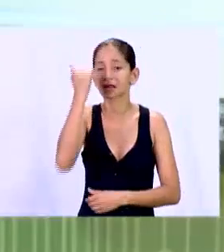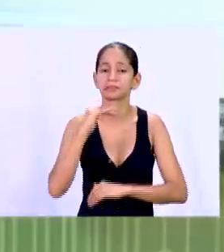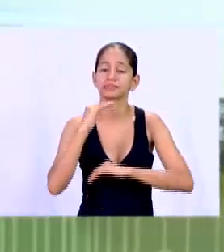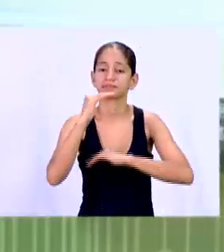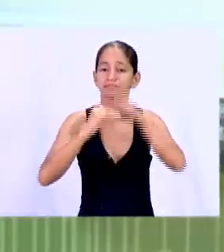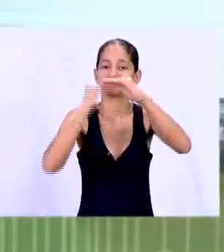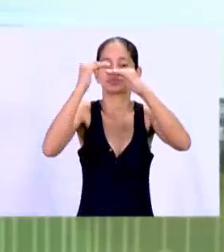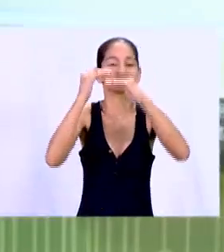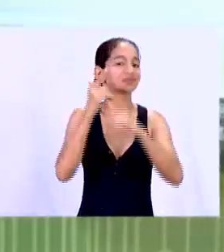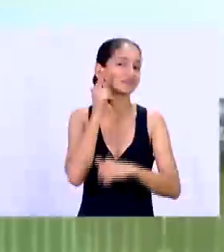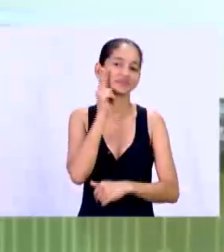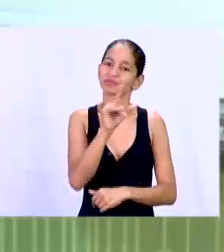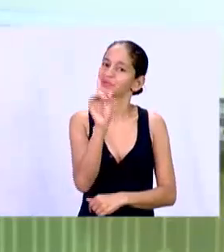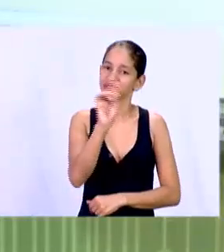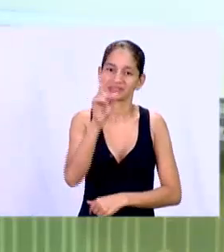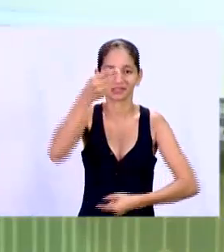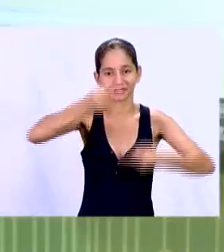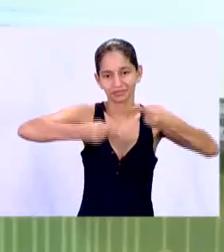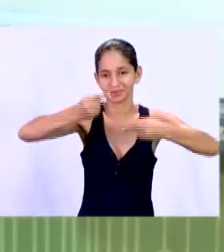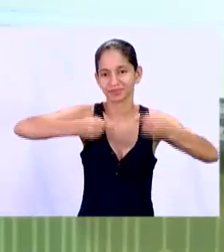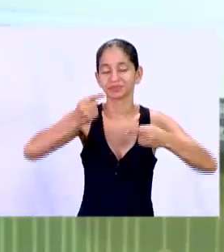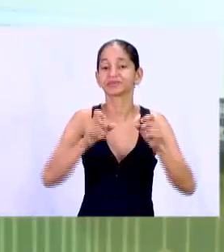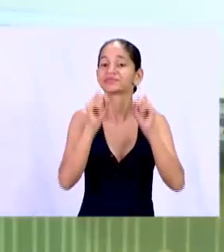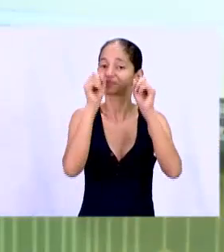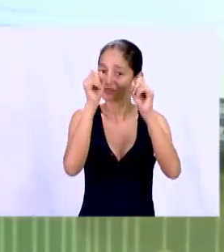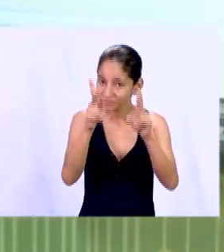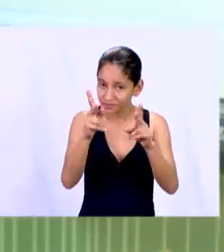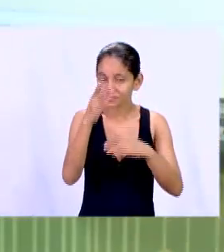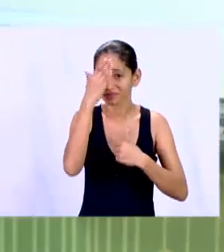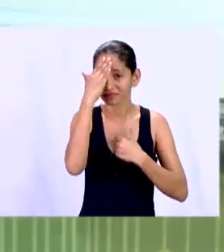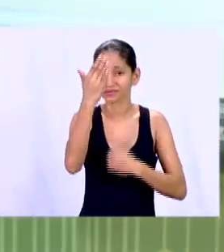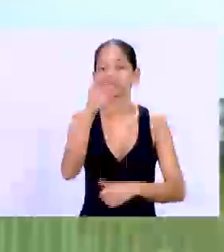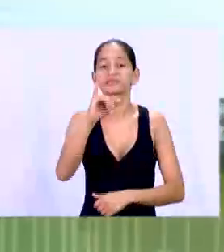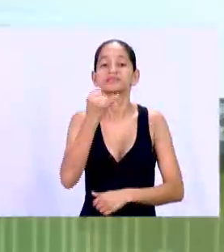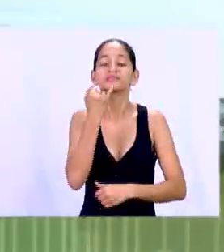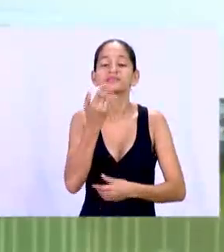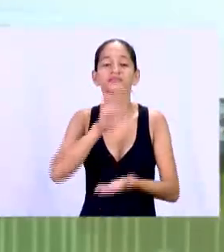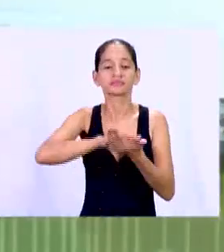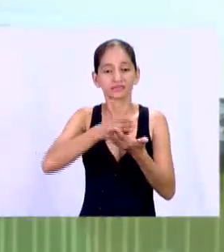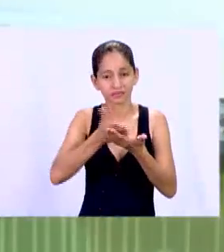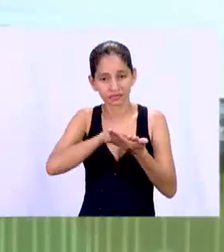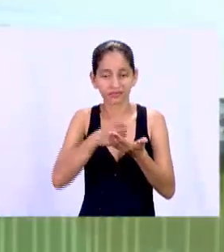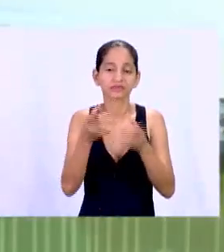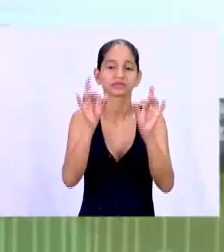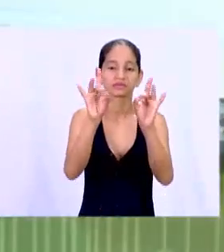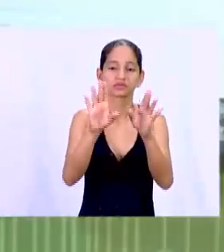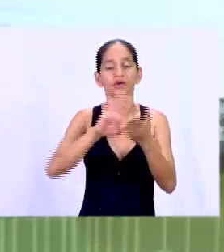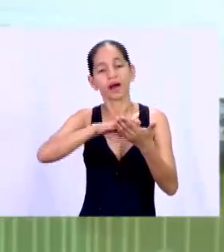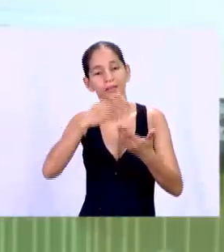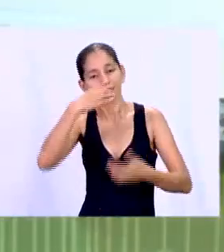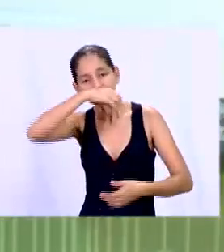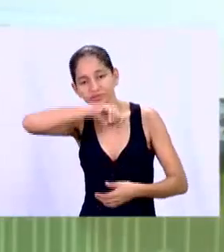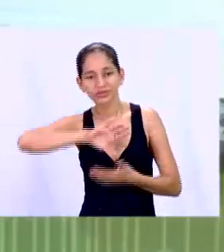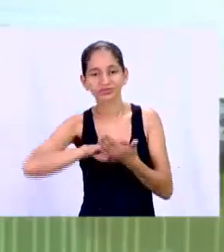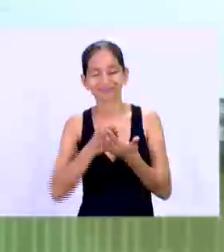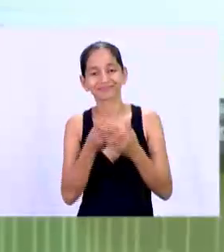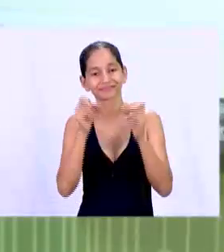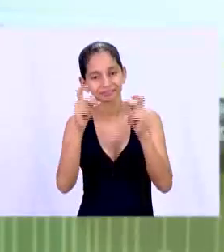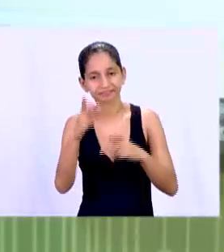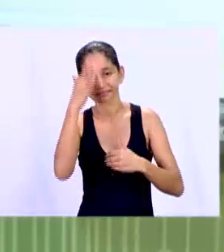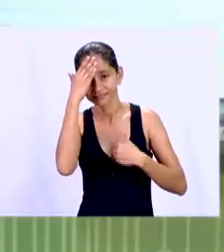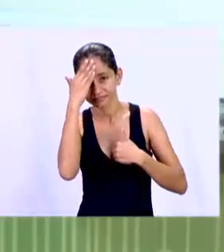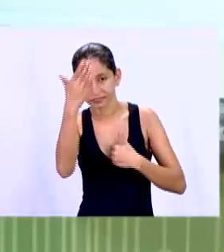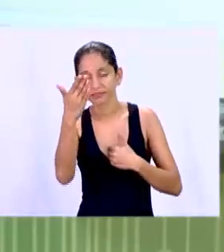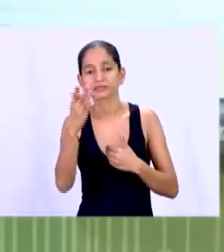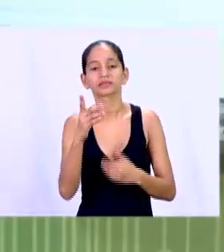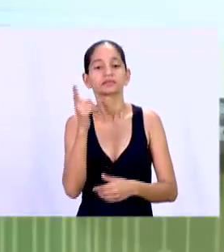desenvolver esse debate aqui, né? Agradecer mais uma vez a Júlia, que está aí traduzindo a nossa aula, né? Com